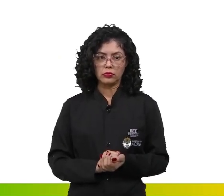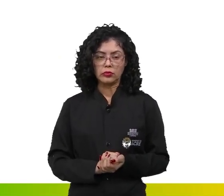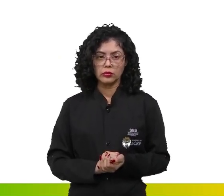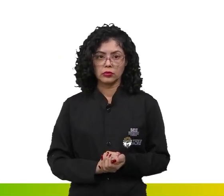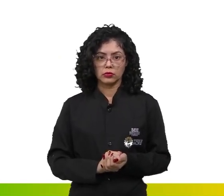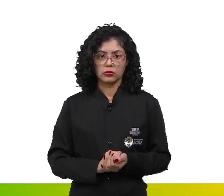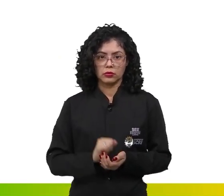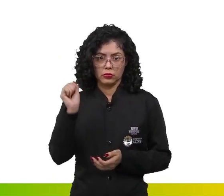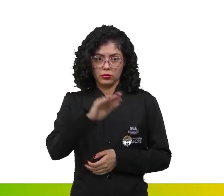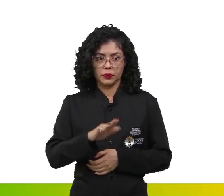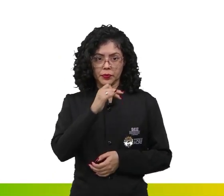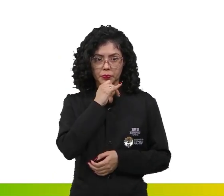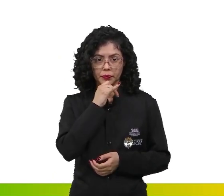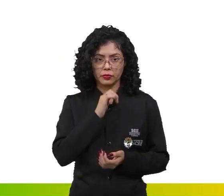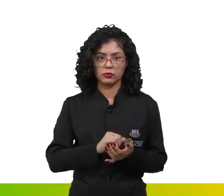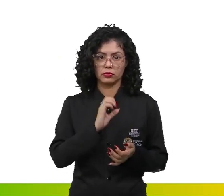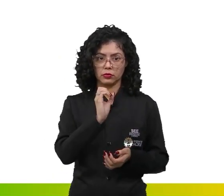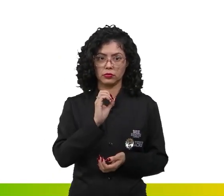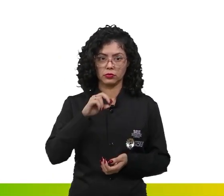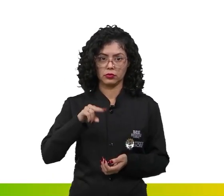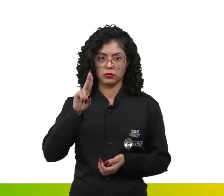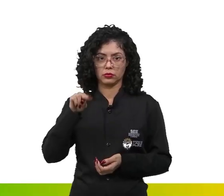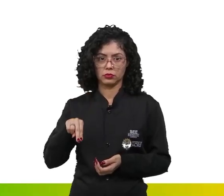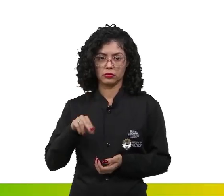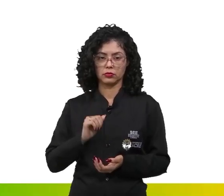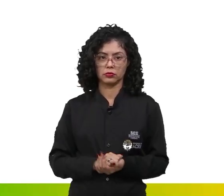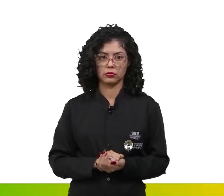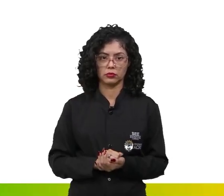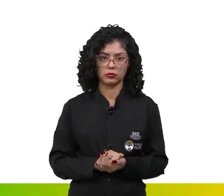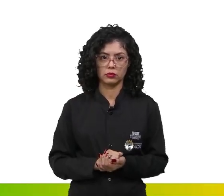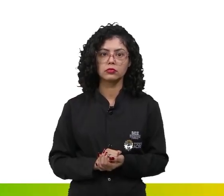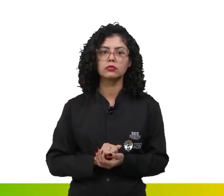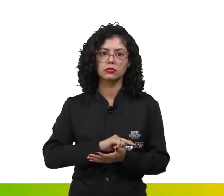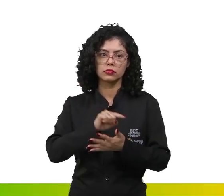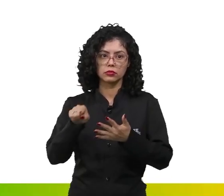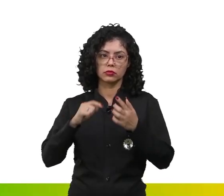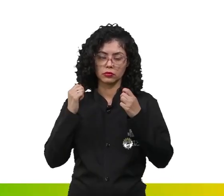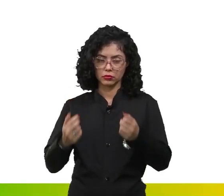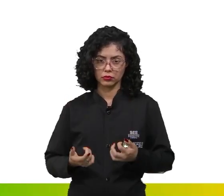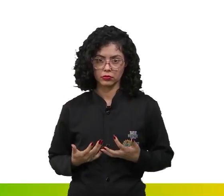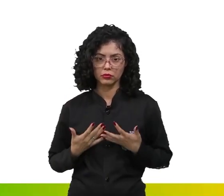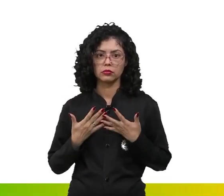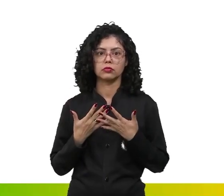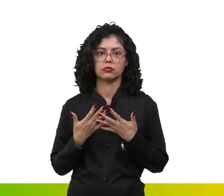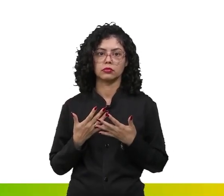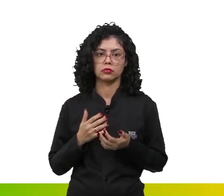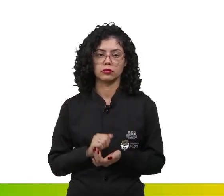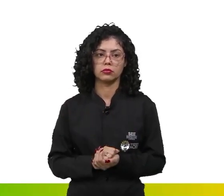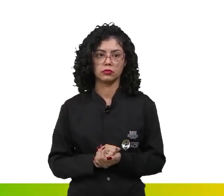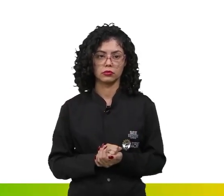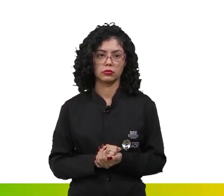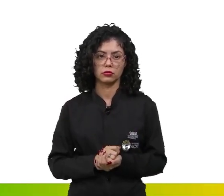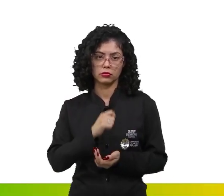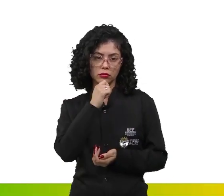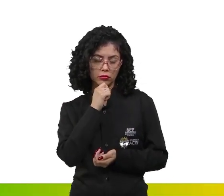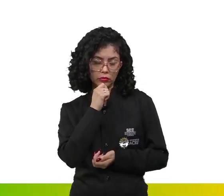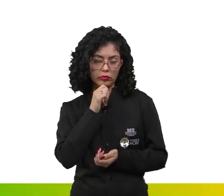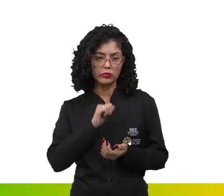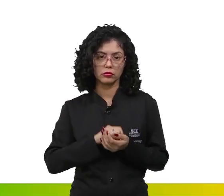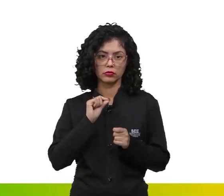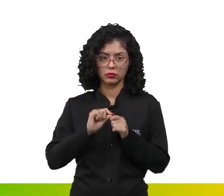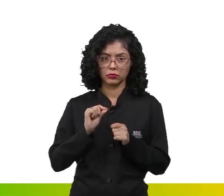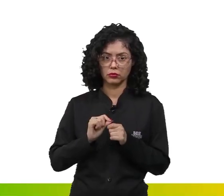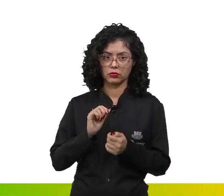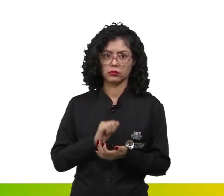organismos internacionais, como, por exemplo, a Organização das Nações Unidas, a ONU. Várias manifestações